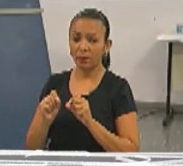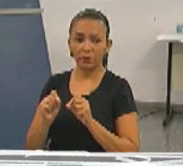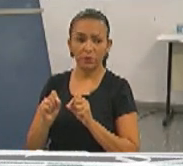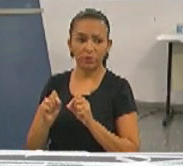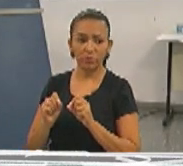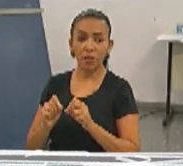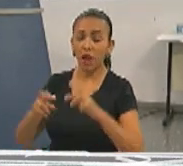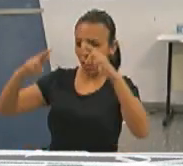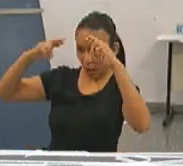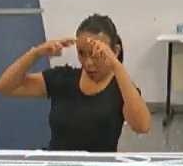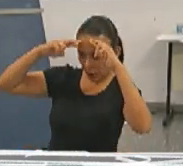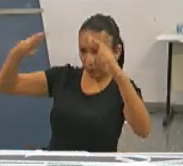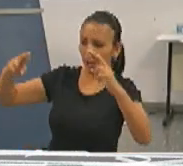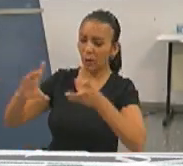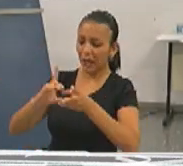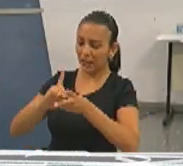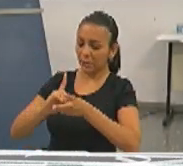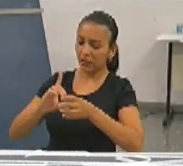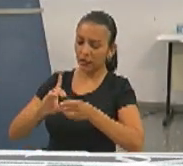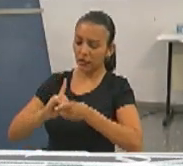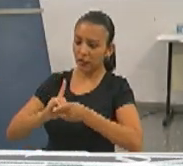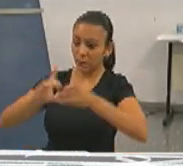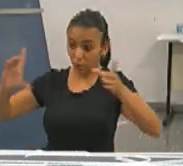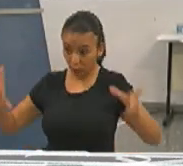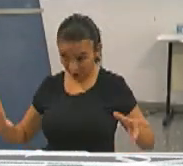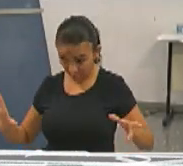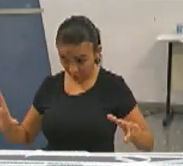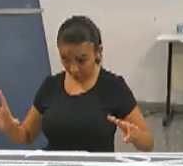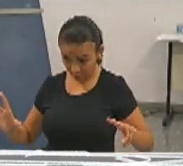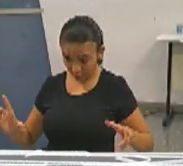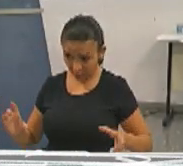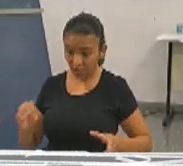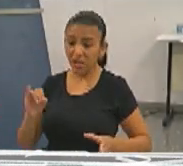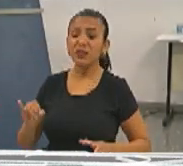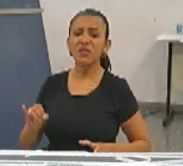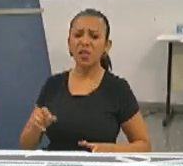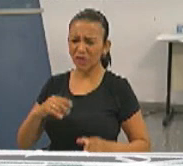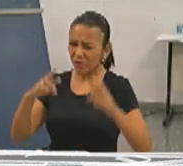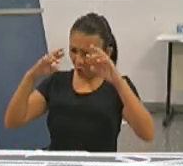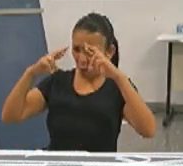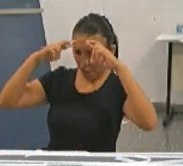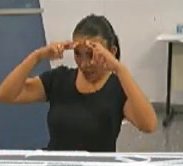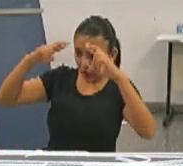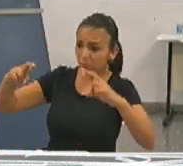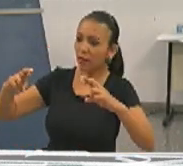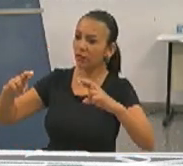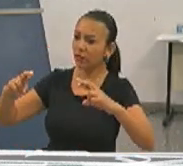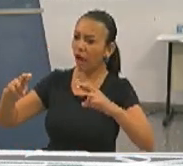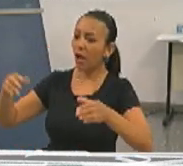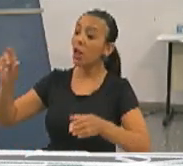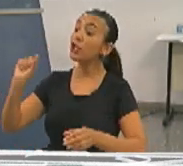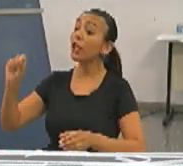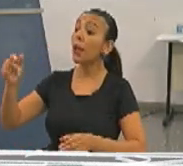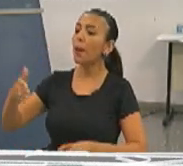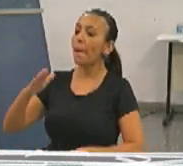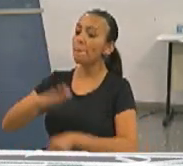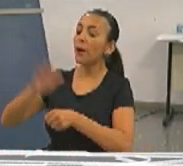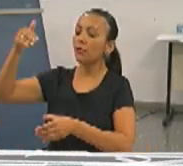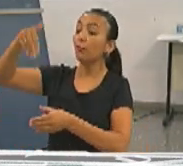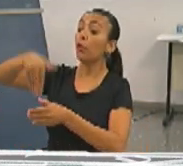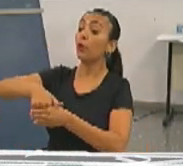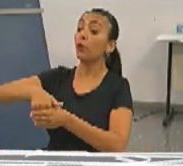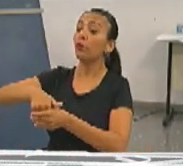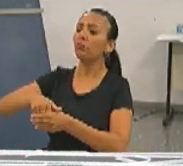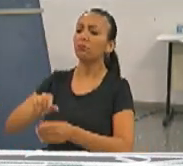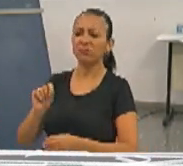ao respeito à democracia, e se a candidatura vai respeitar o resultado e deixar